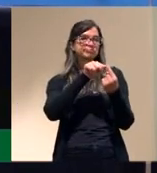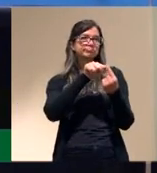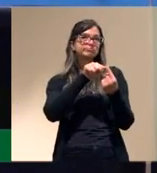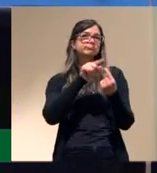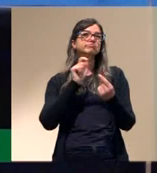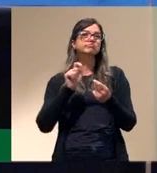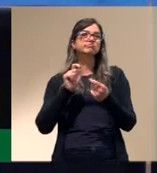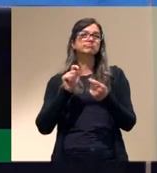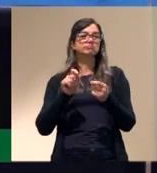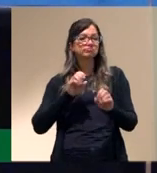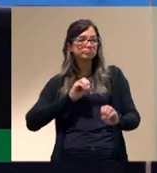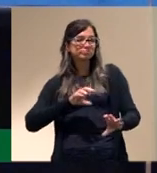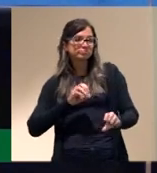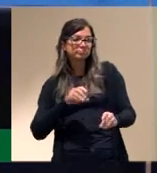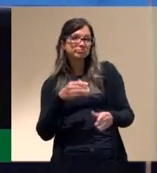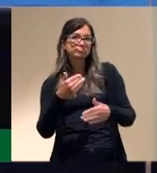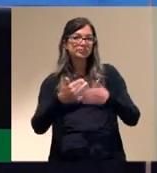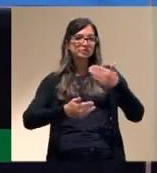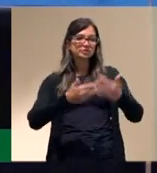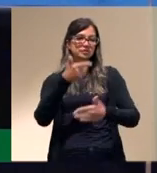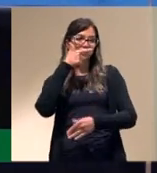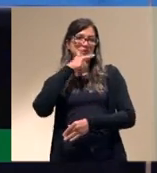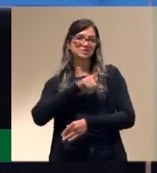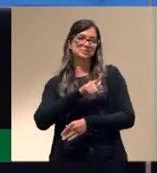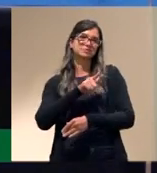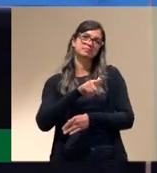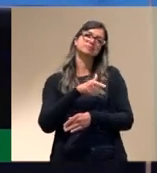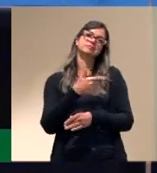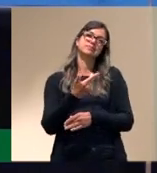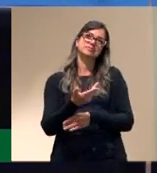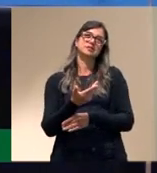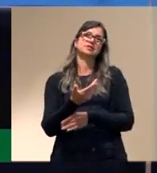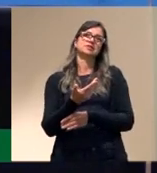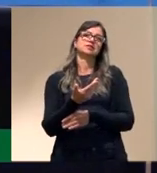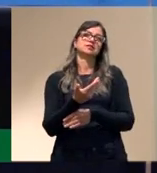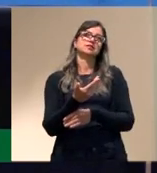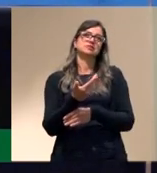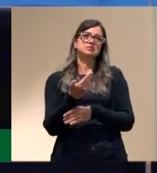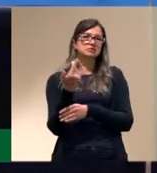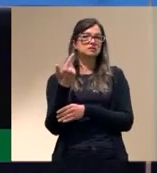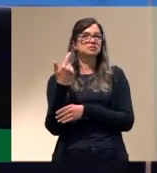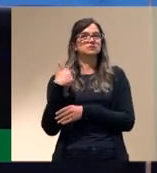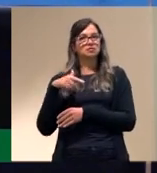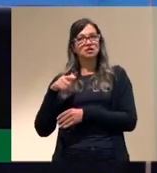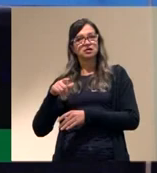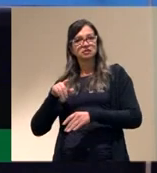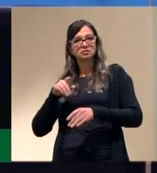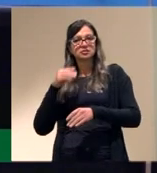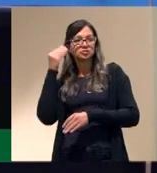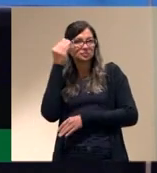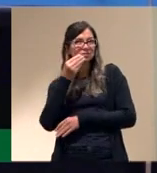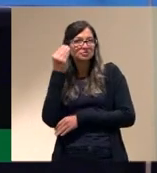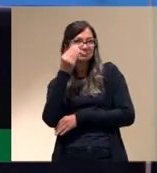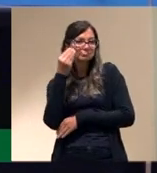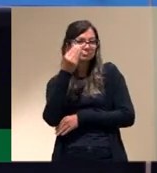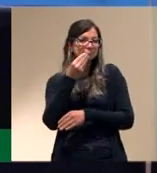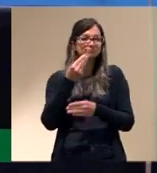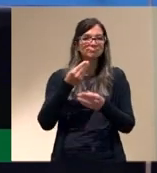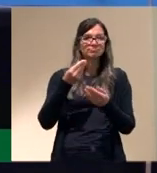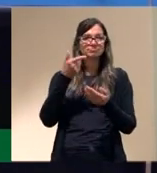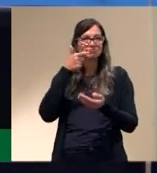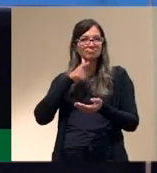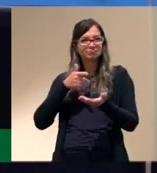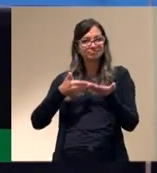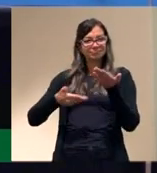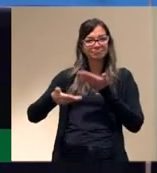O objetivo de aprendizagem ele vai ser o resultado disso, da intensificação das experiências. Então, existe aqui